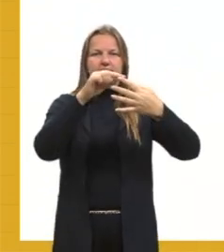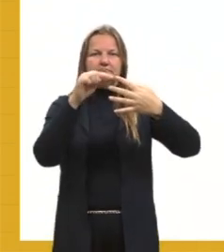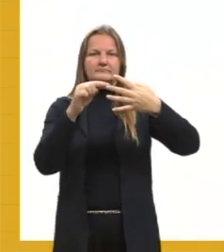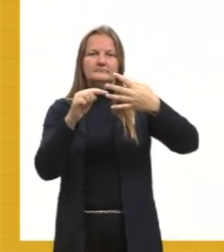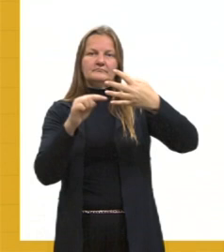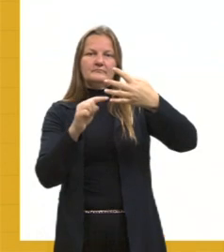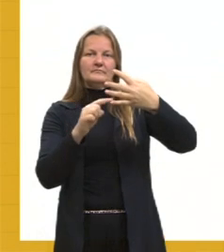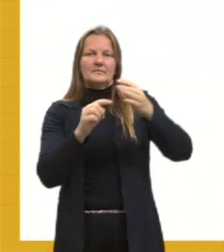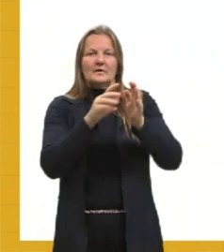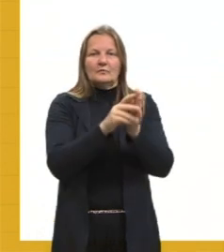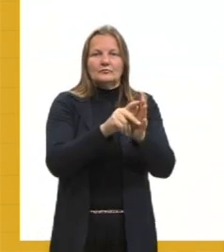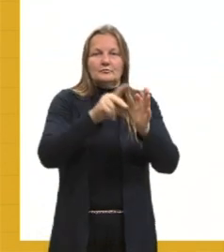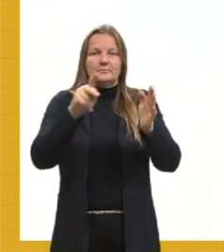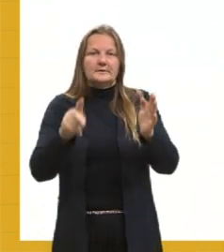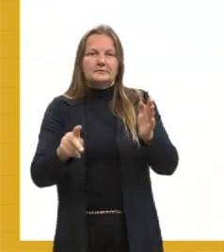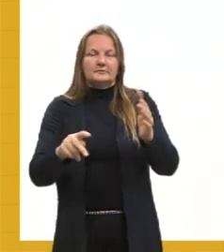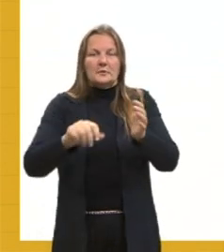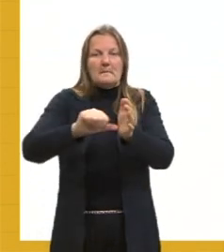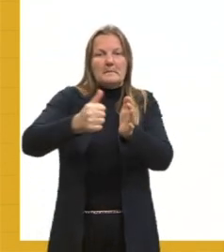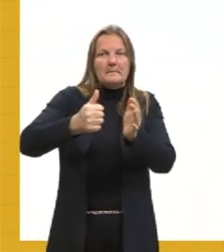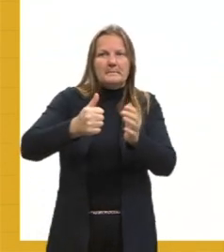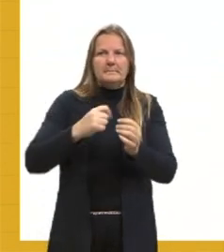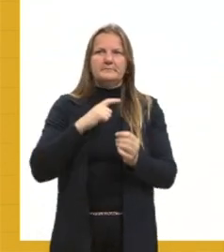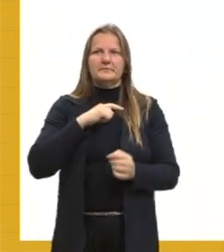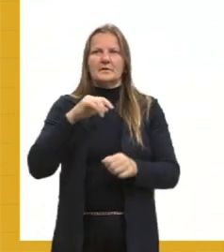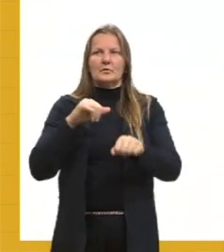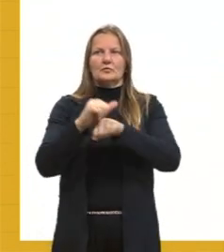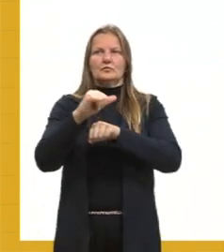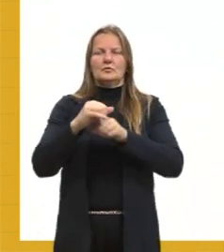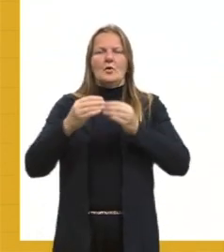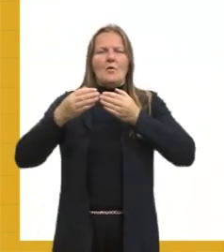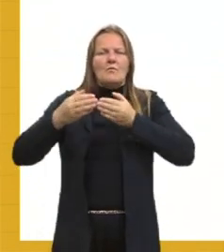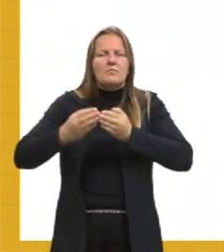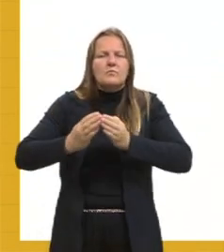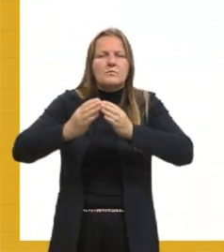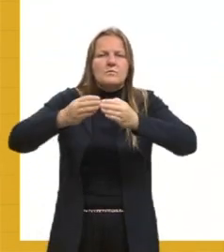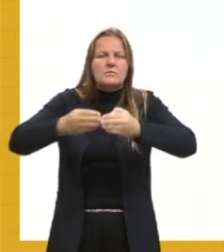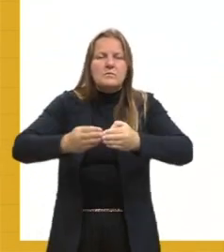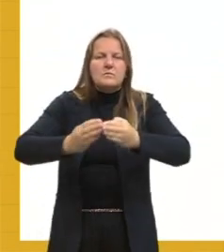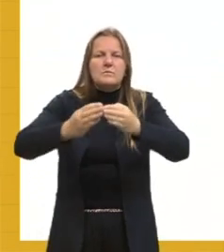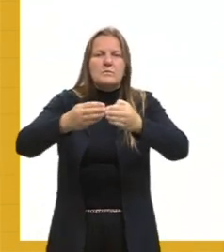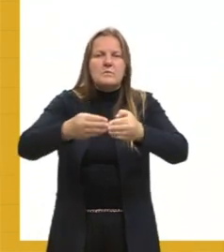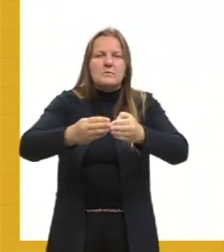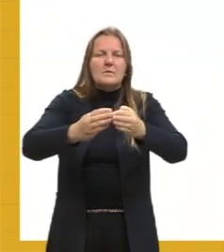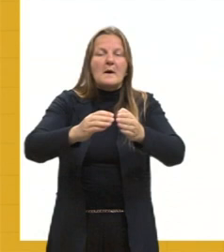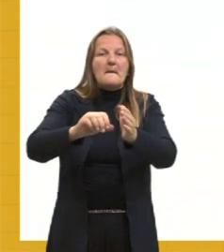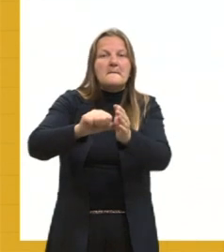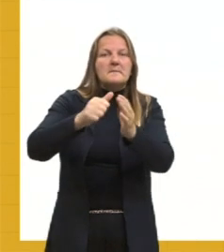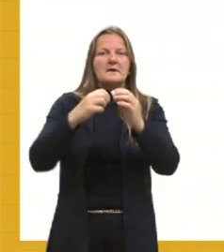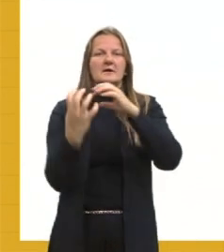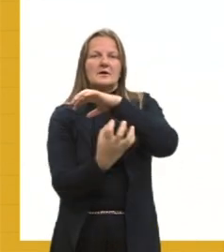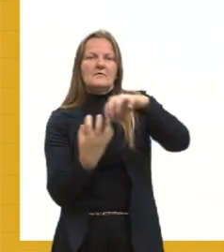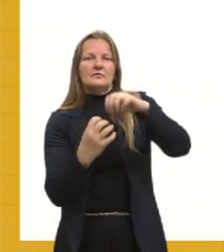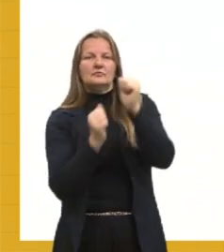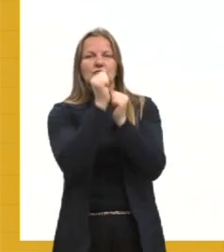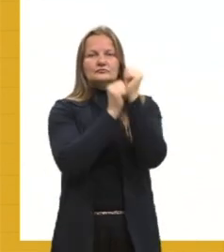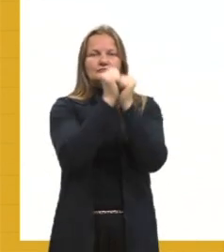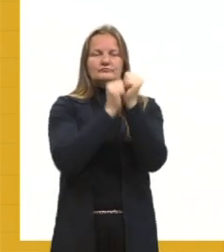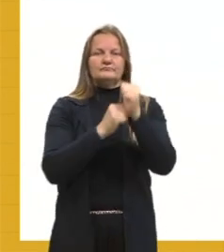sendo a primeira delas Quando acontecem as grandes navegações e a primeira revolução industrial